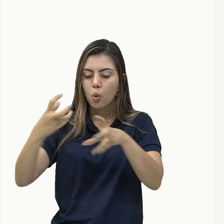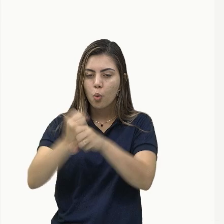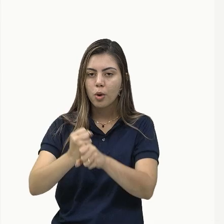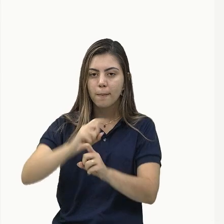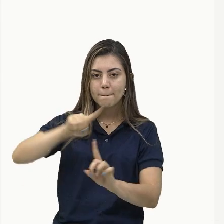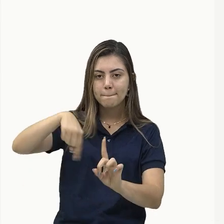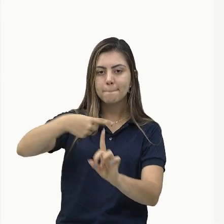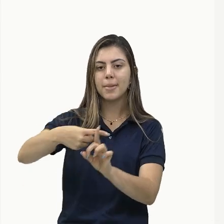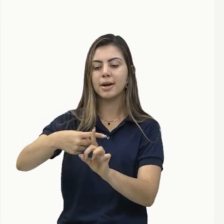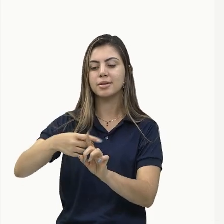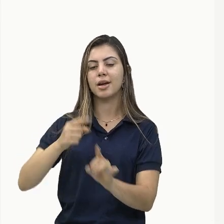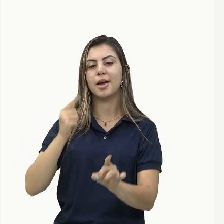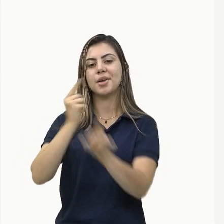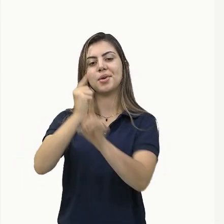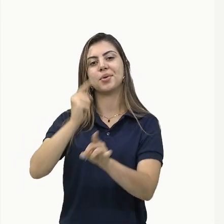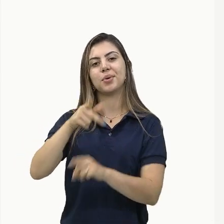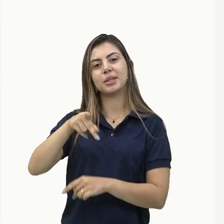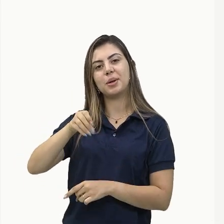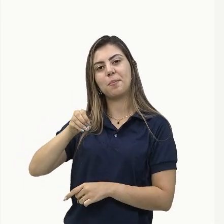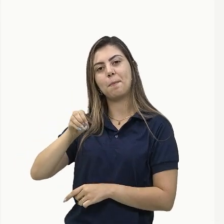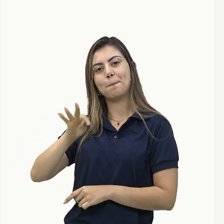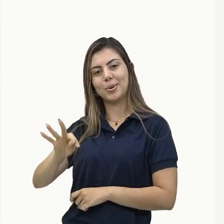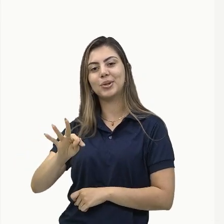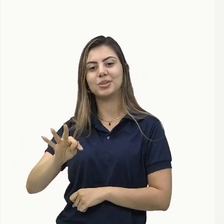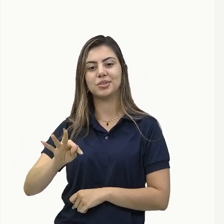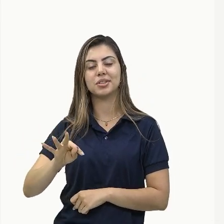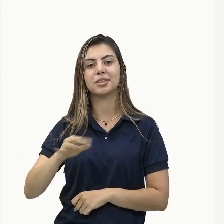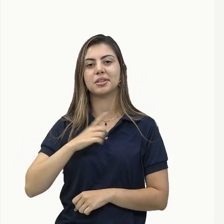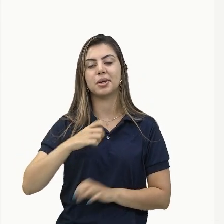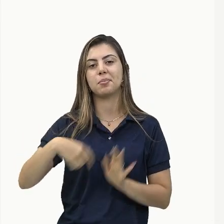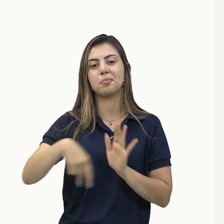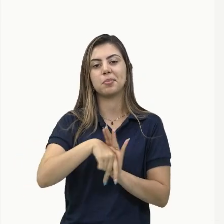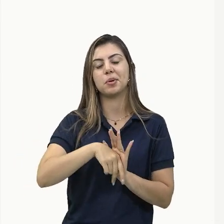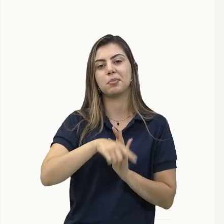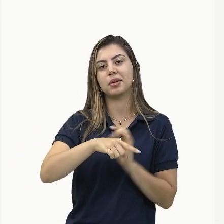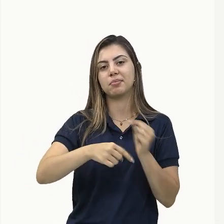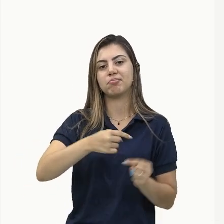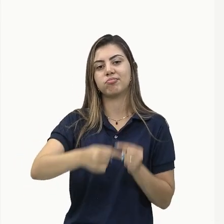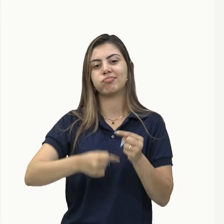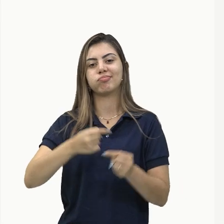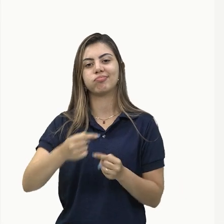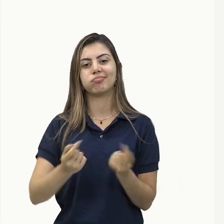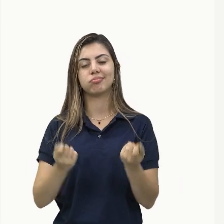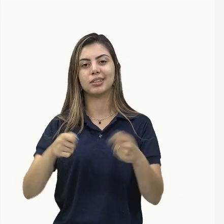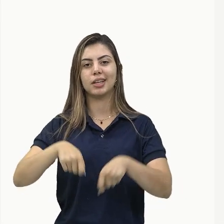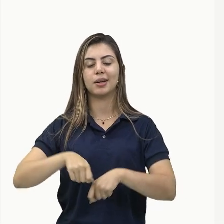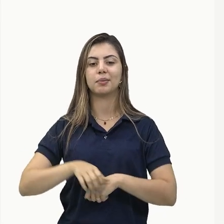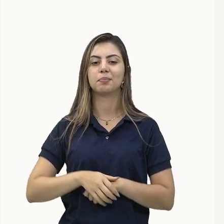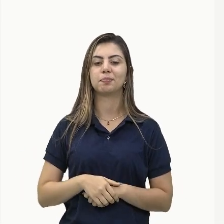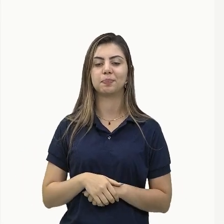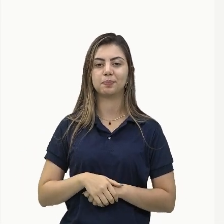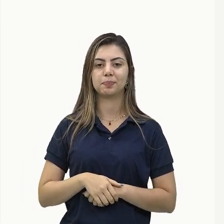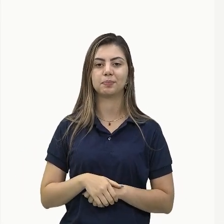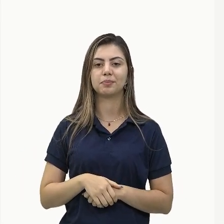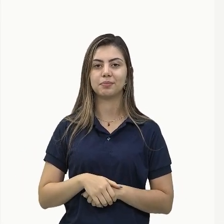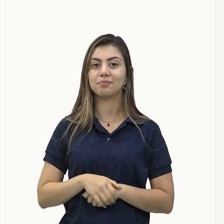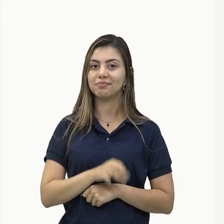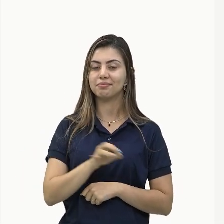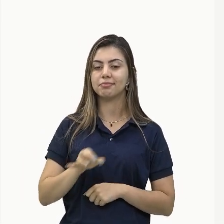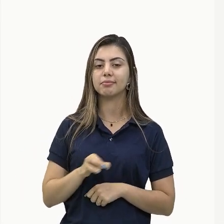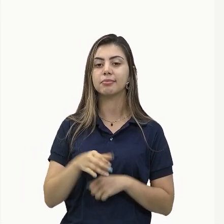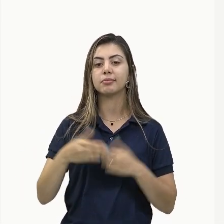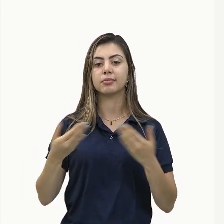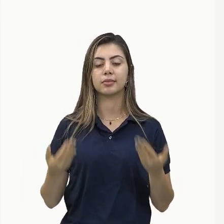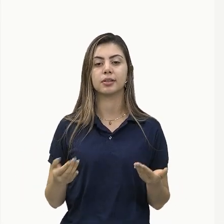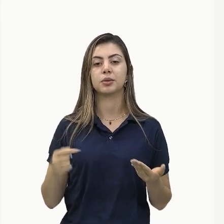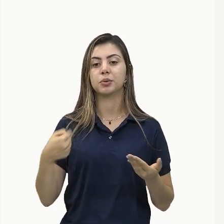do circuito, lá do gerador onde o circuito está ligado, né, que está oferecendo essa diferença de potencial. Tá certo? Aqui a gente